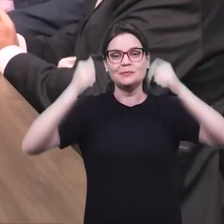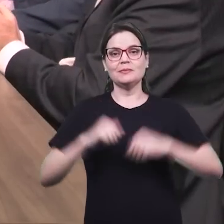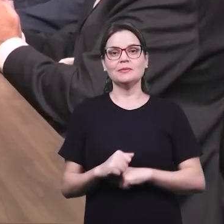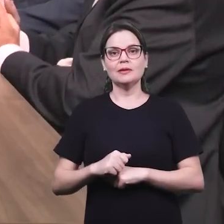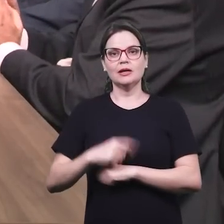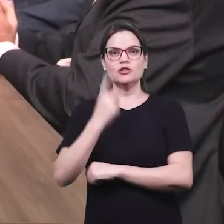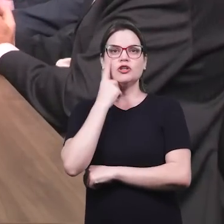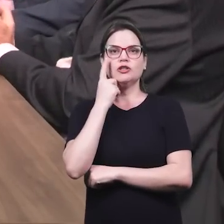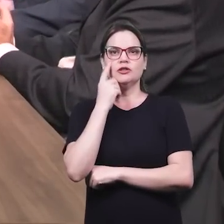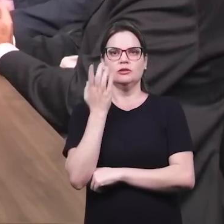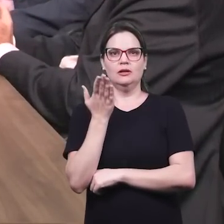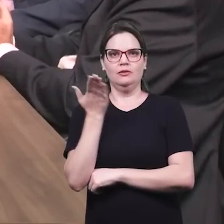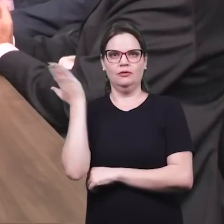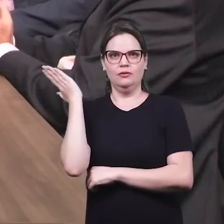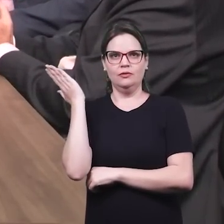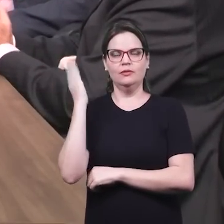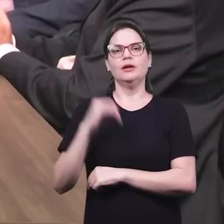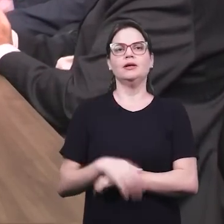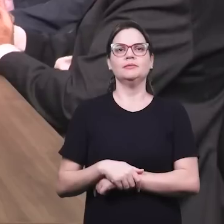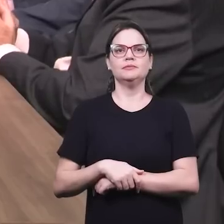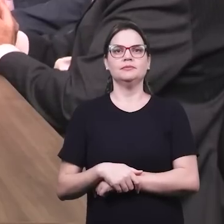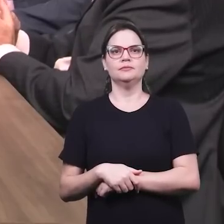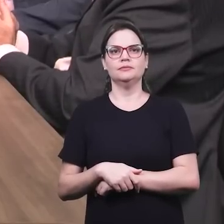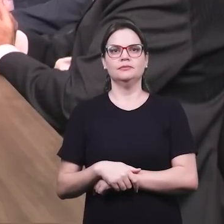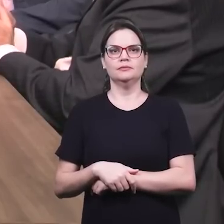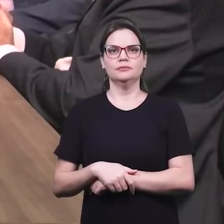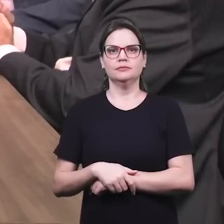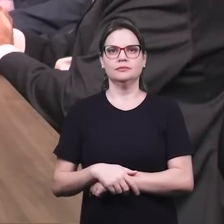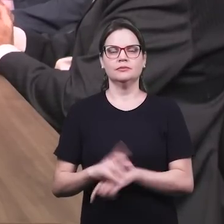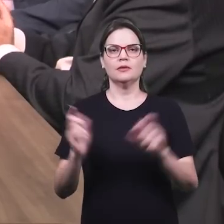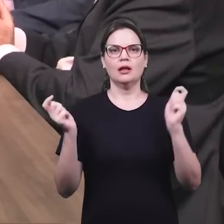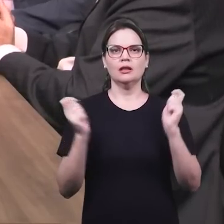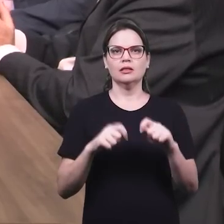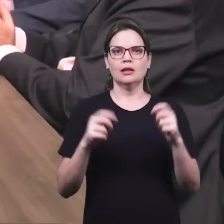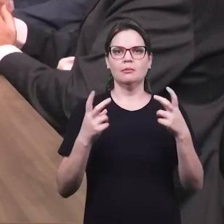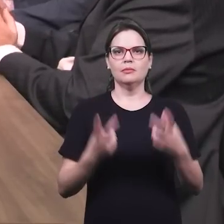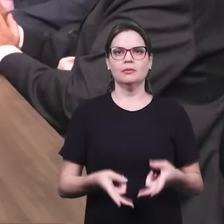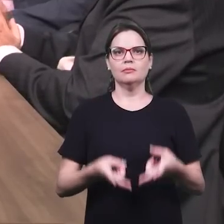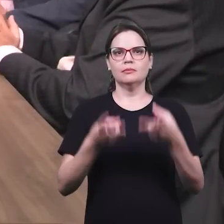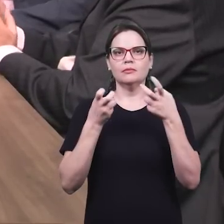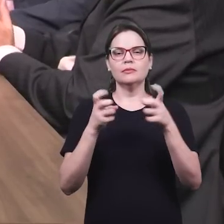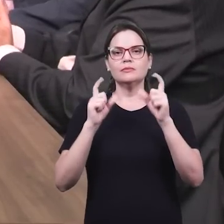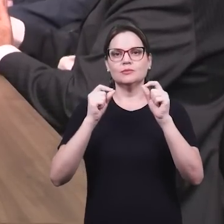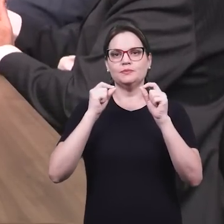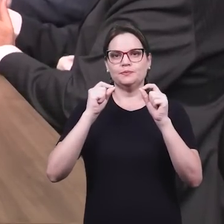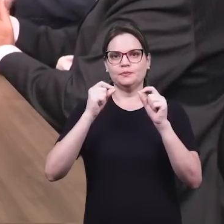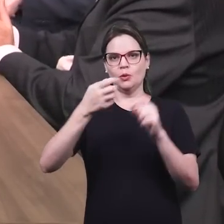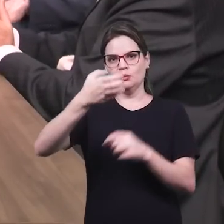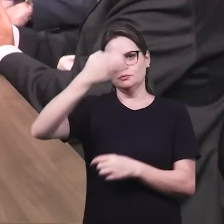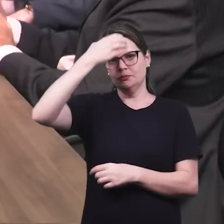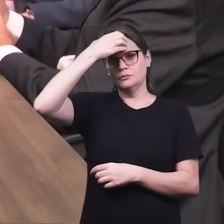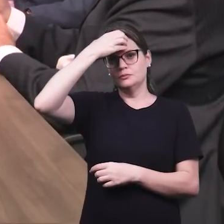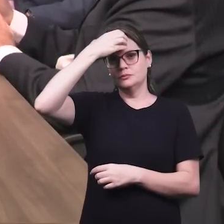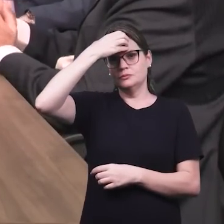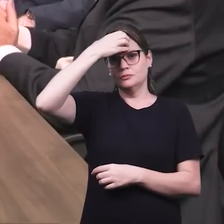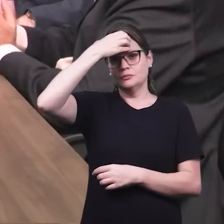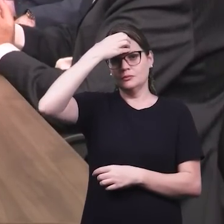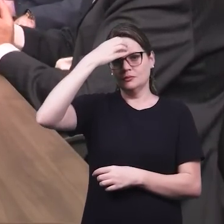microscopia muito revolucionária, ela consegue fazer o fragmento do córtex humano